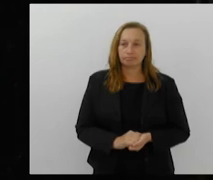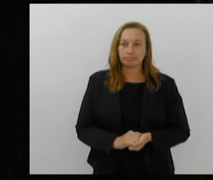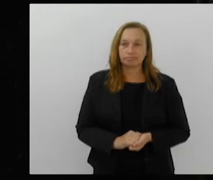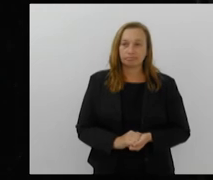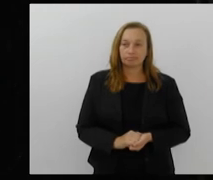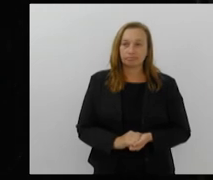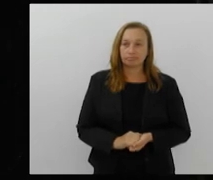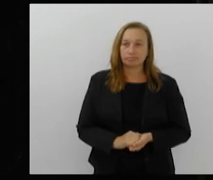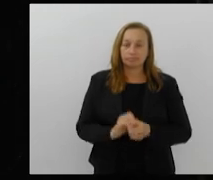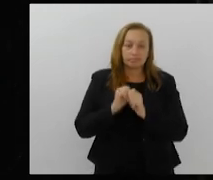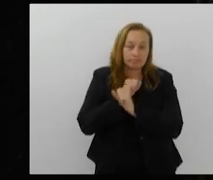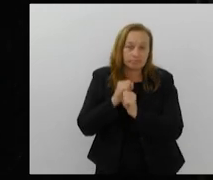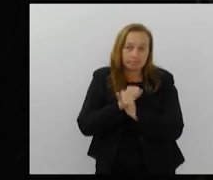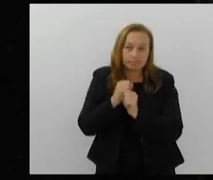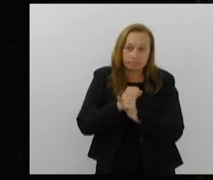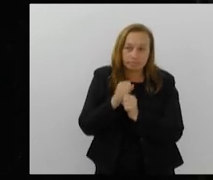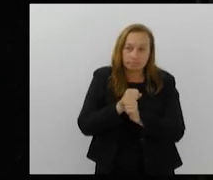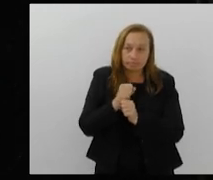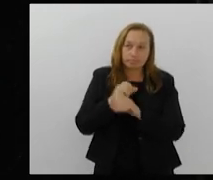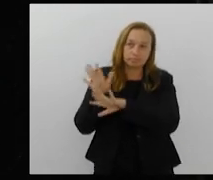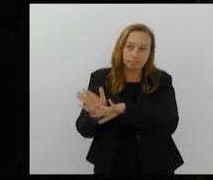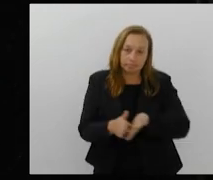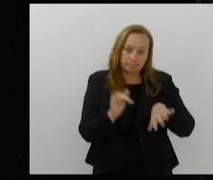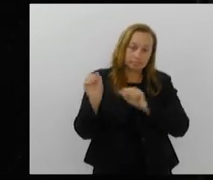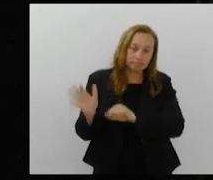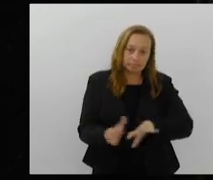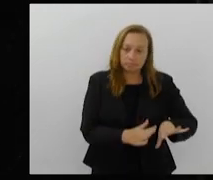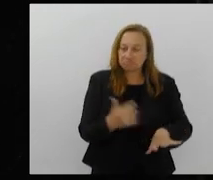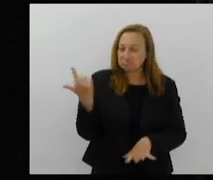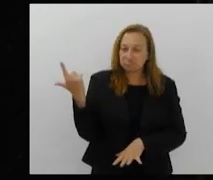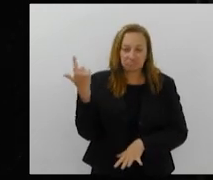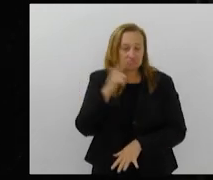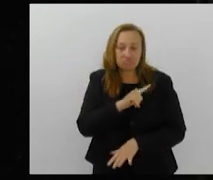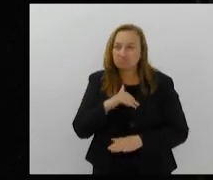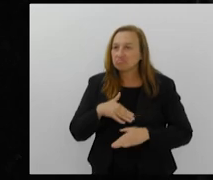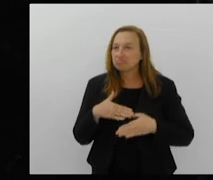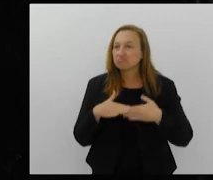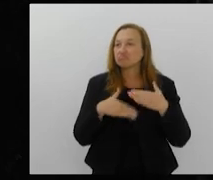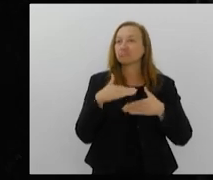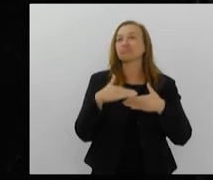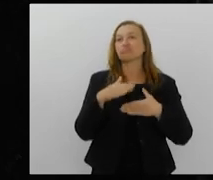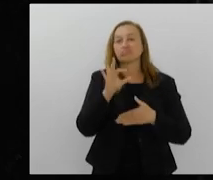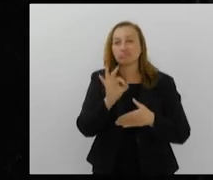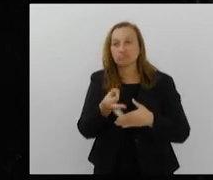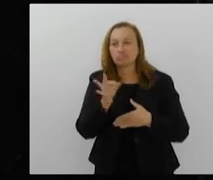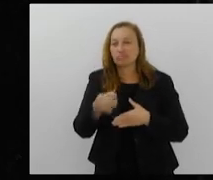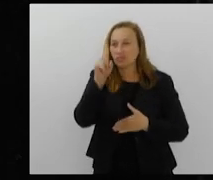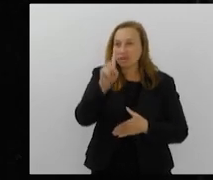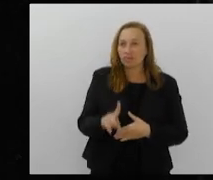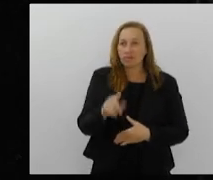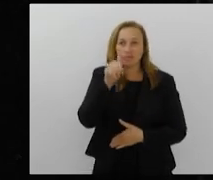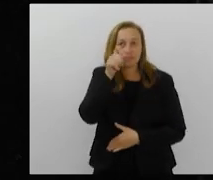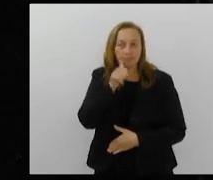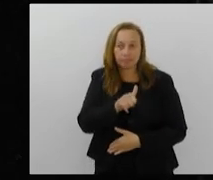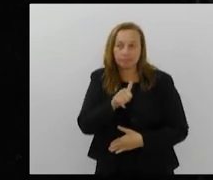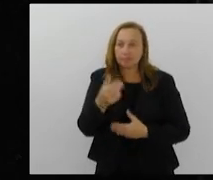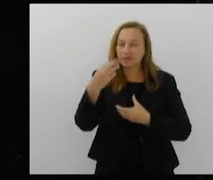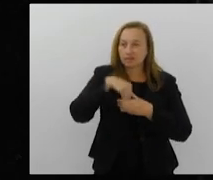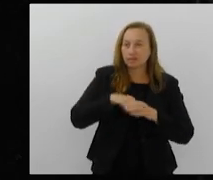passam anos e a gente vê que a gente não consegue avançar concretamente no direito das mulheres